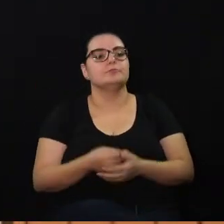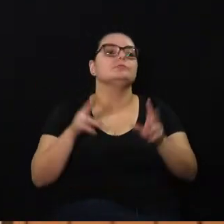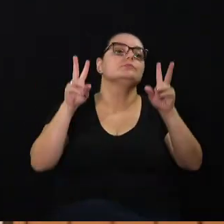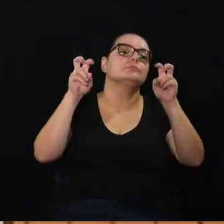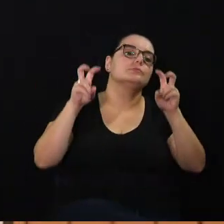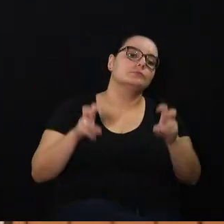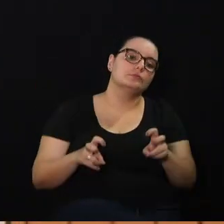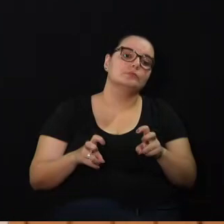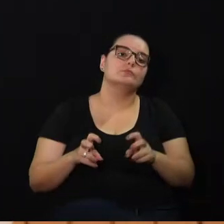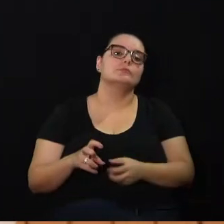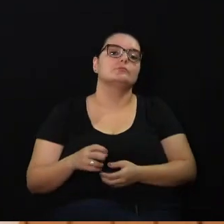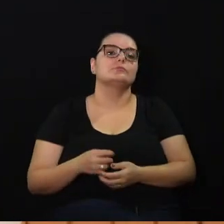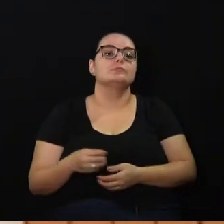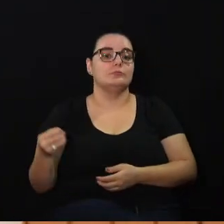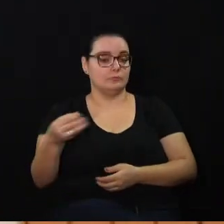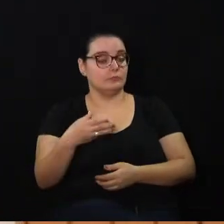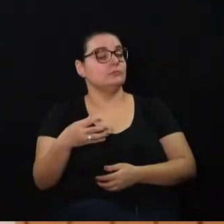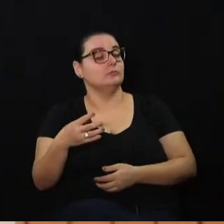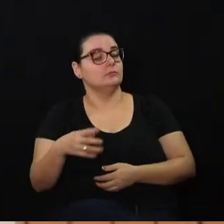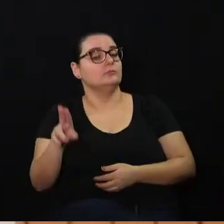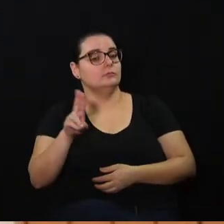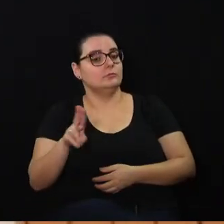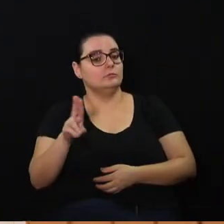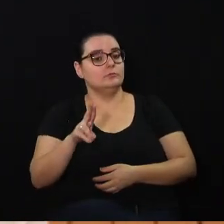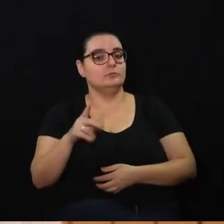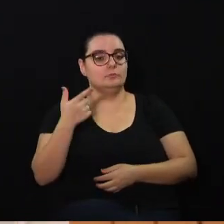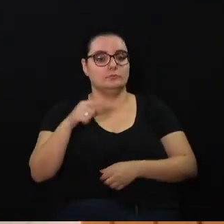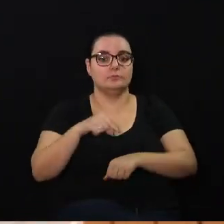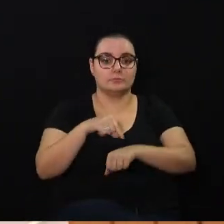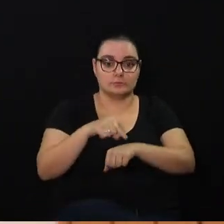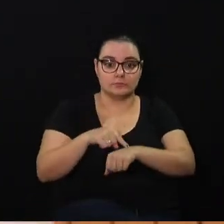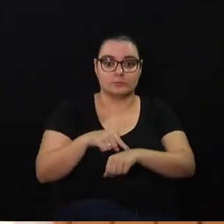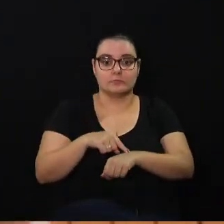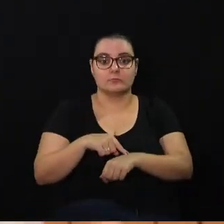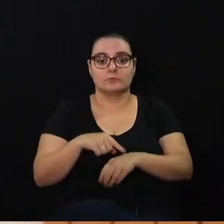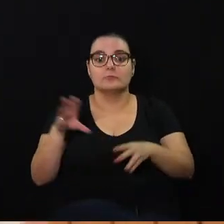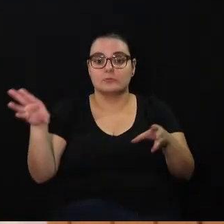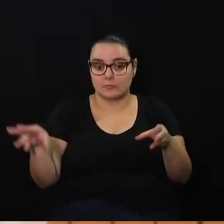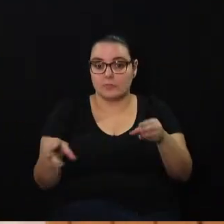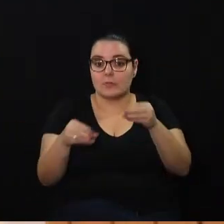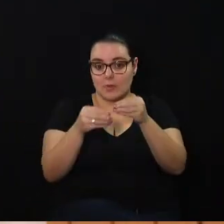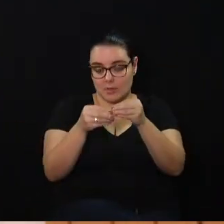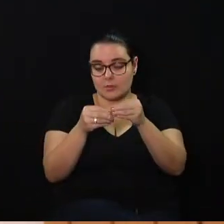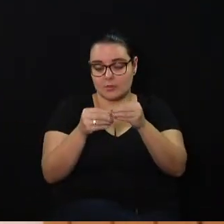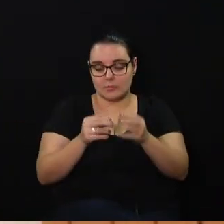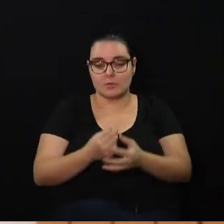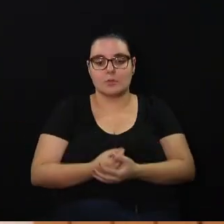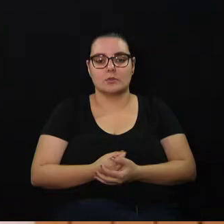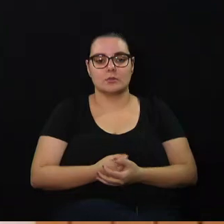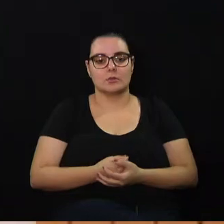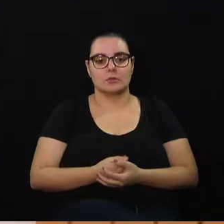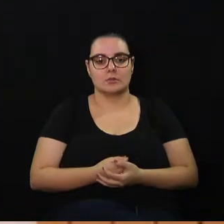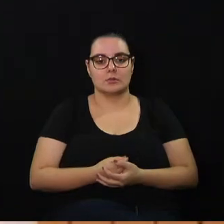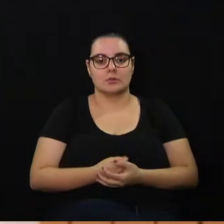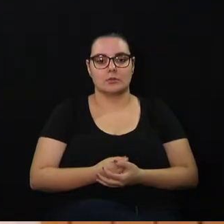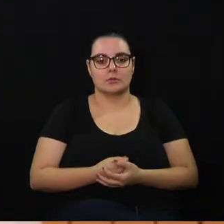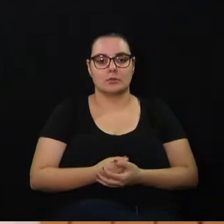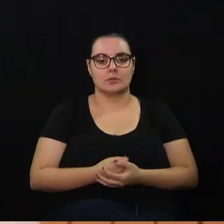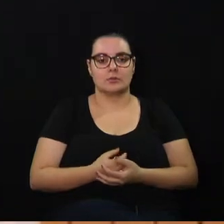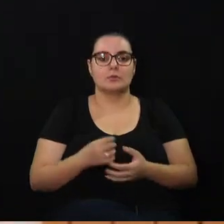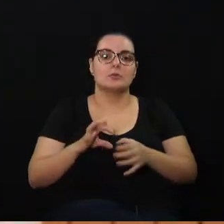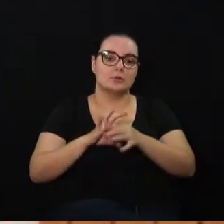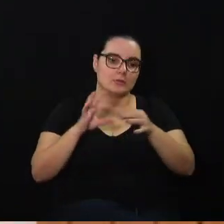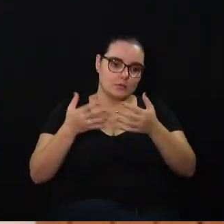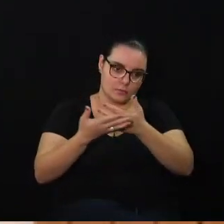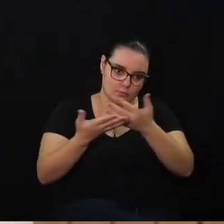atual ea gente não tem muito tempo então a gente vai falar bem de uma forma geral e depois a gente está disponível